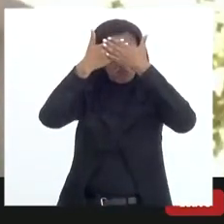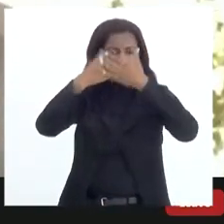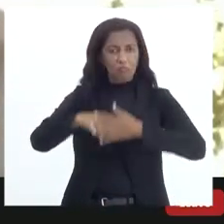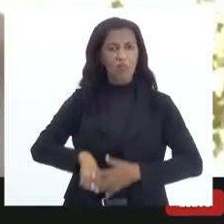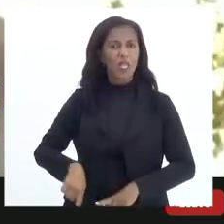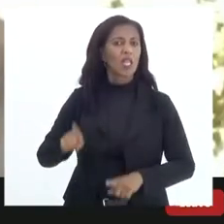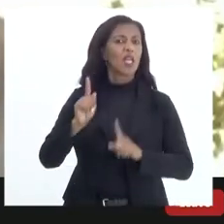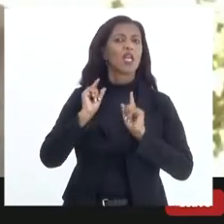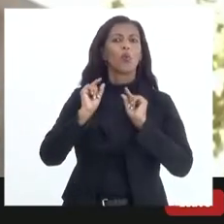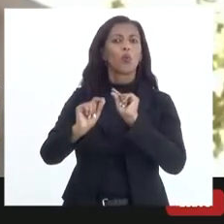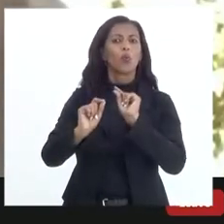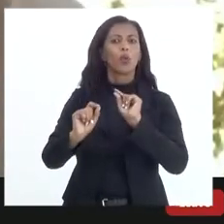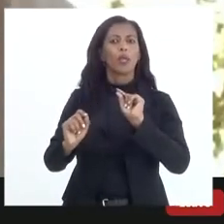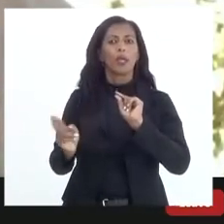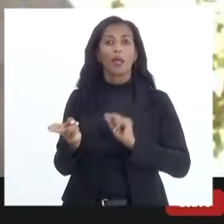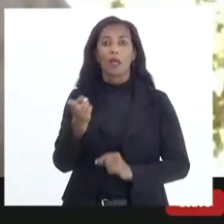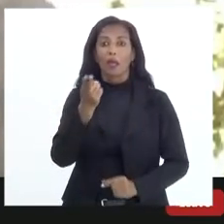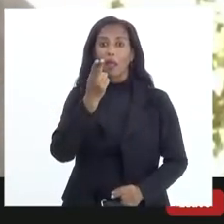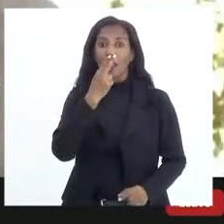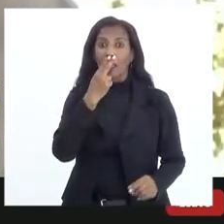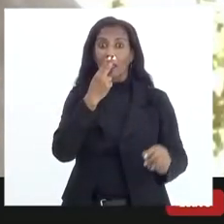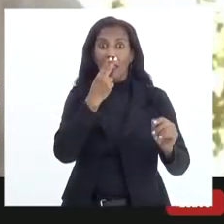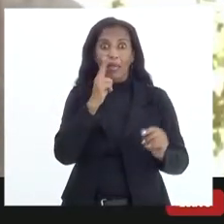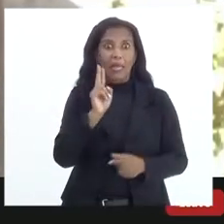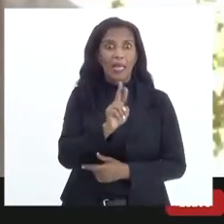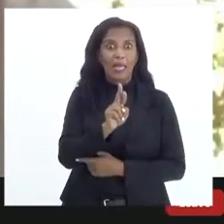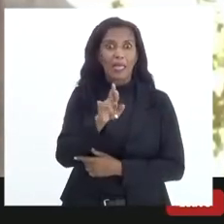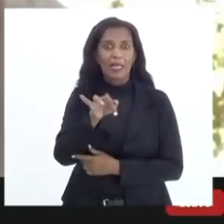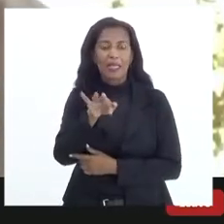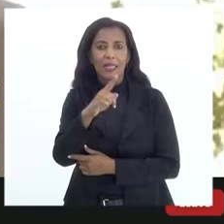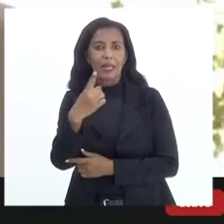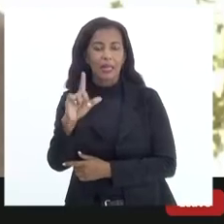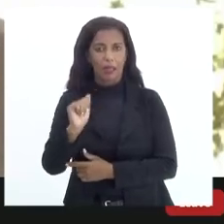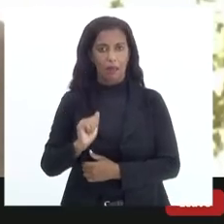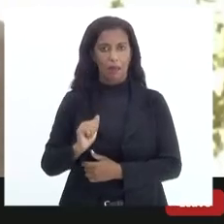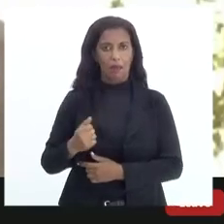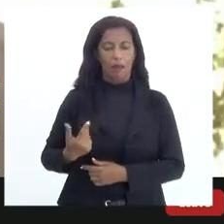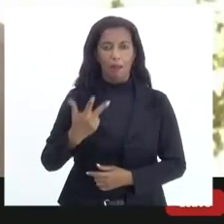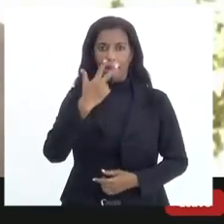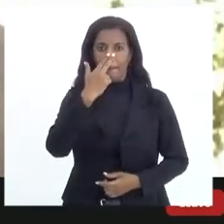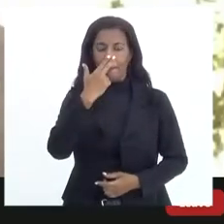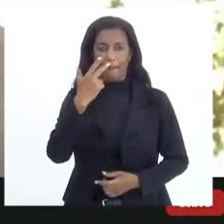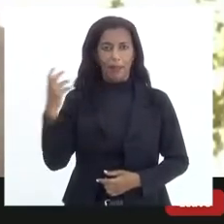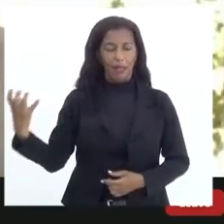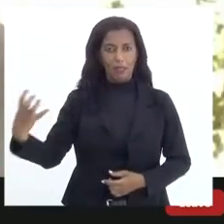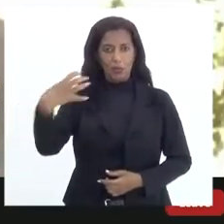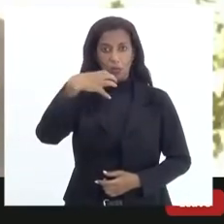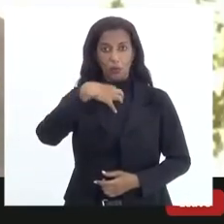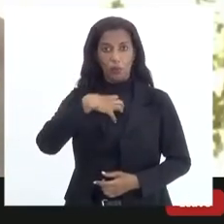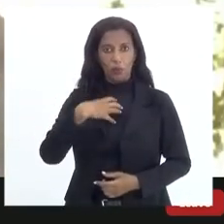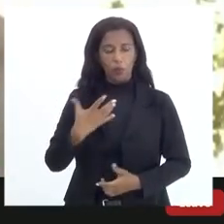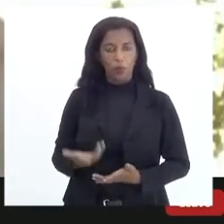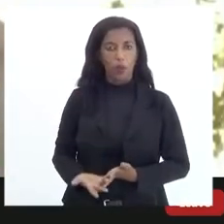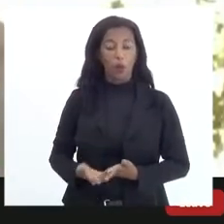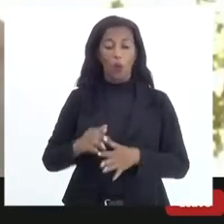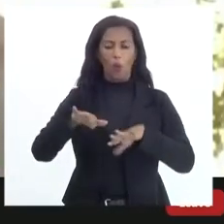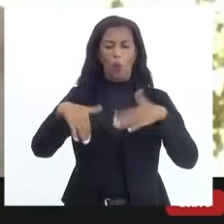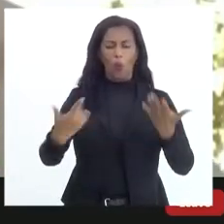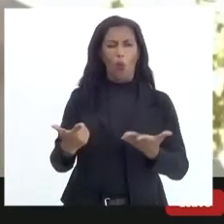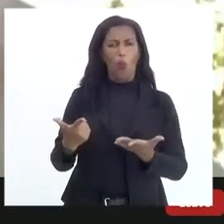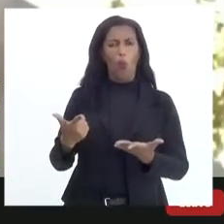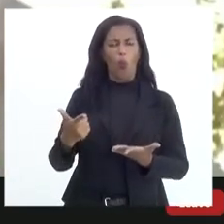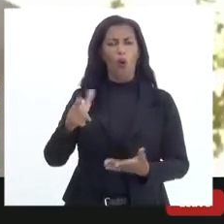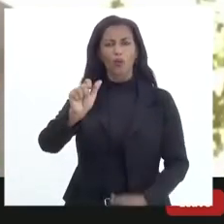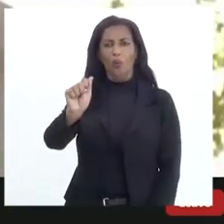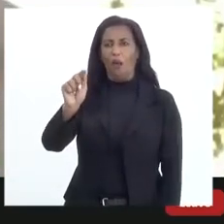Hitler. Para eles está vivo Hitler. Então, quando o Alan Santos chama os orixás